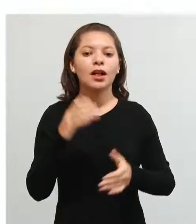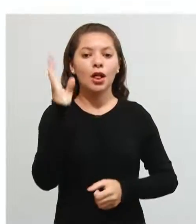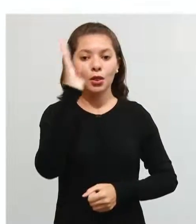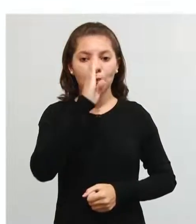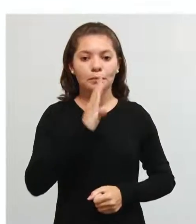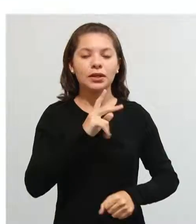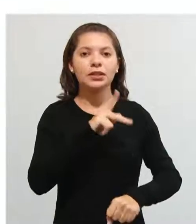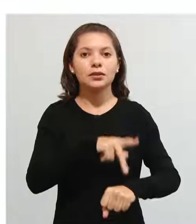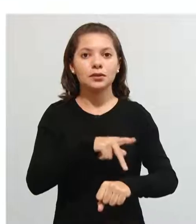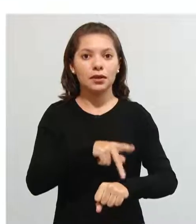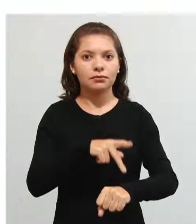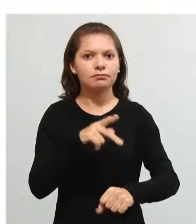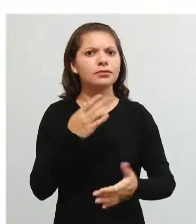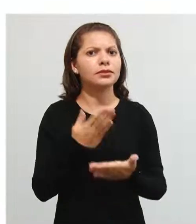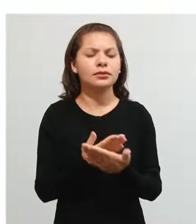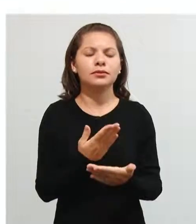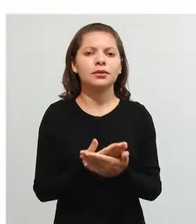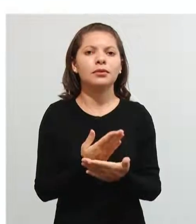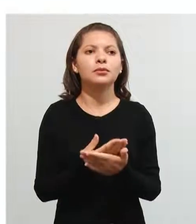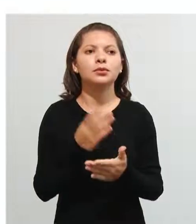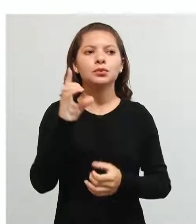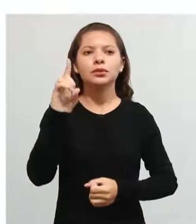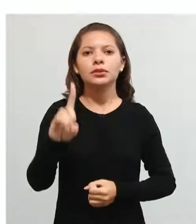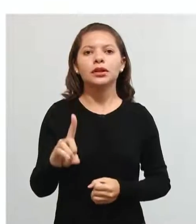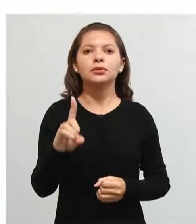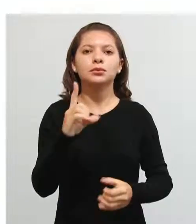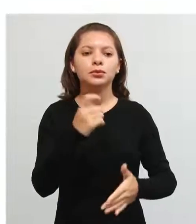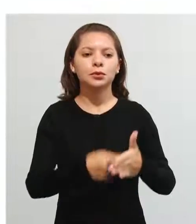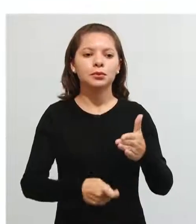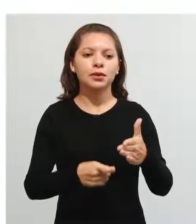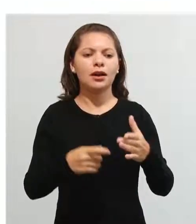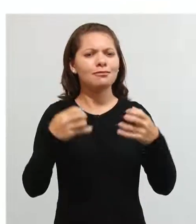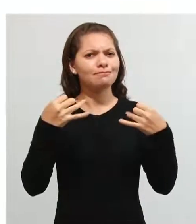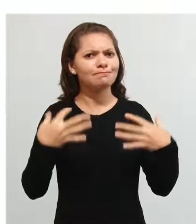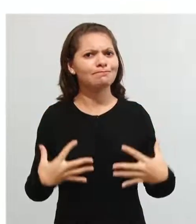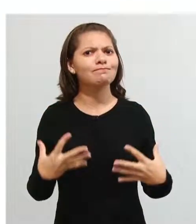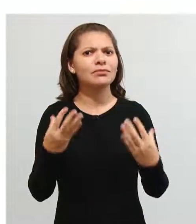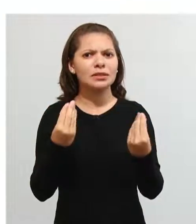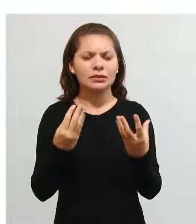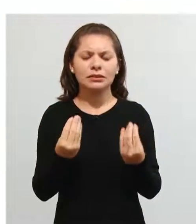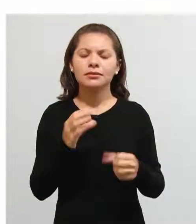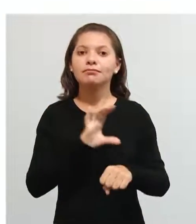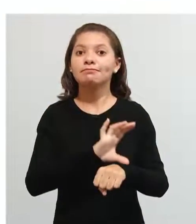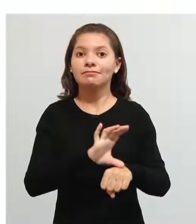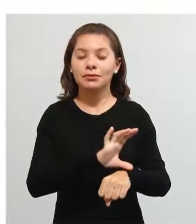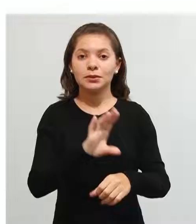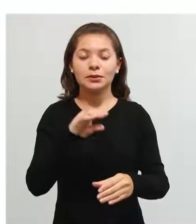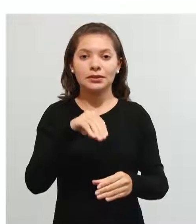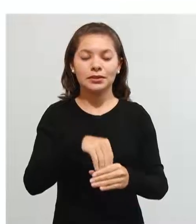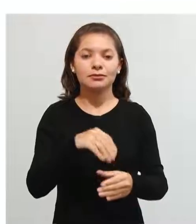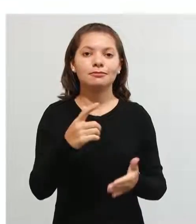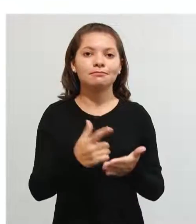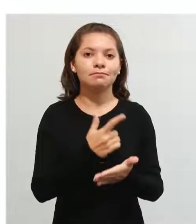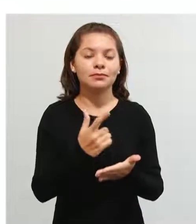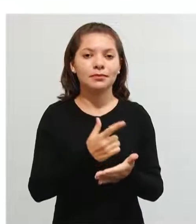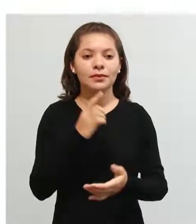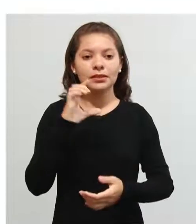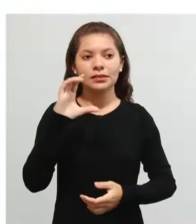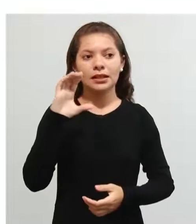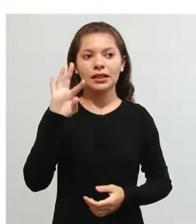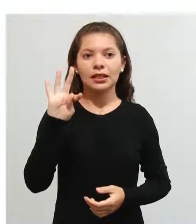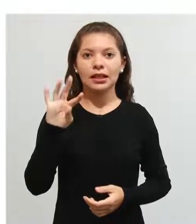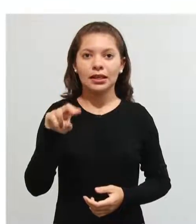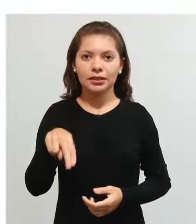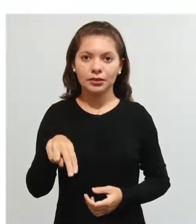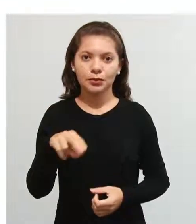Quando estudamos aqui o direito tributário, nós falamos muito na nossa Constituição Federal e no nosso CTN, tá? O